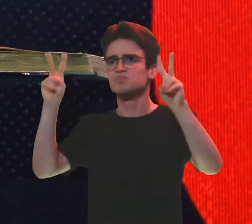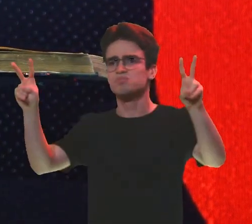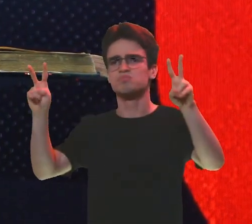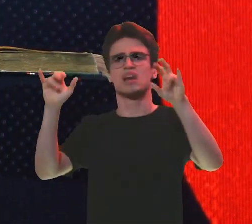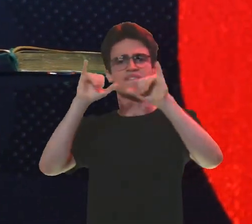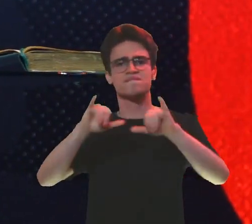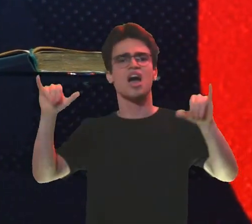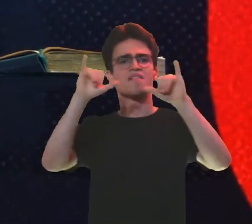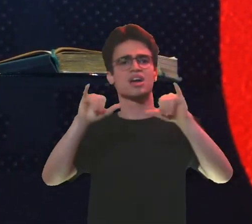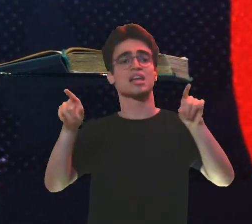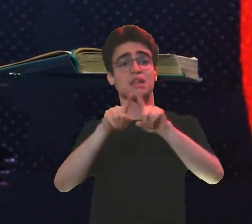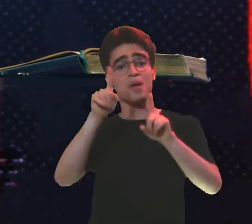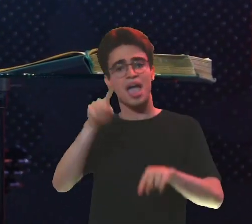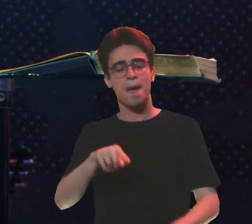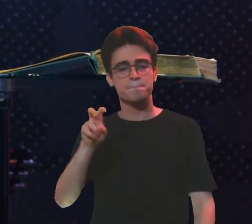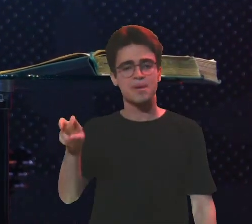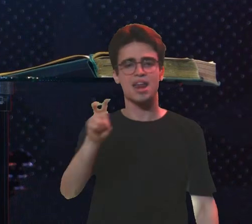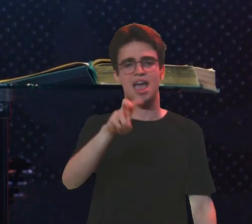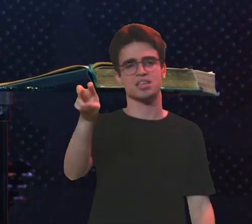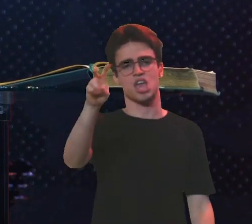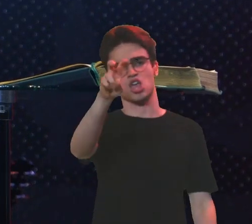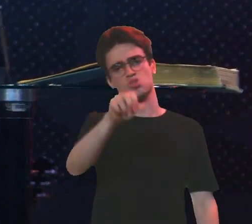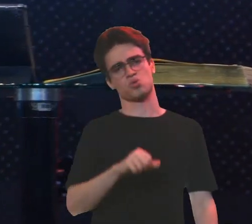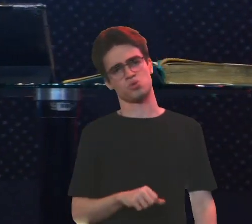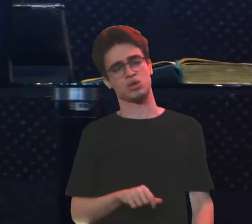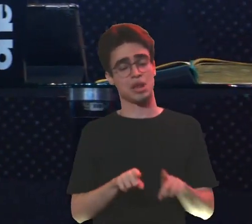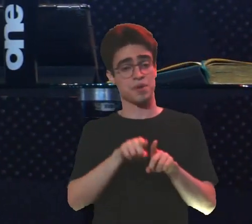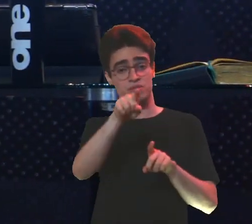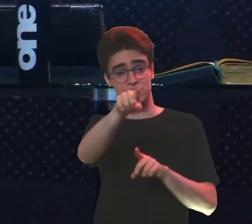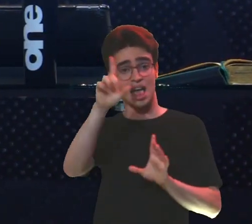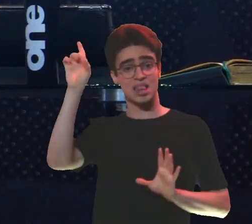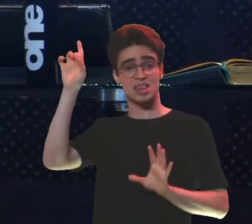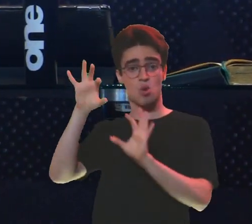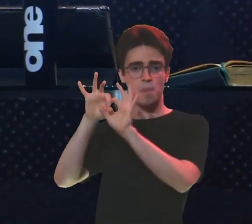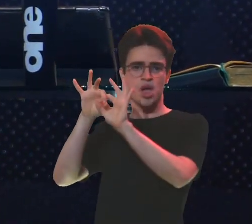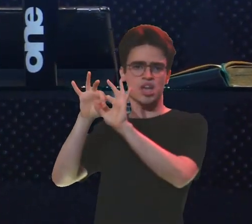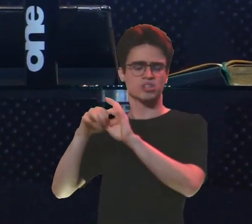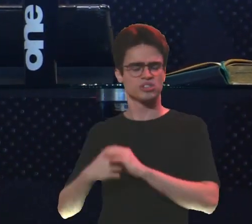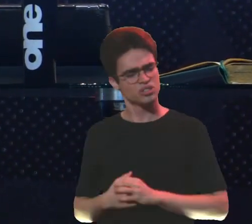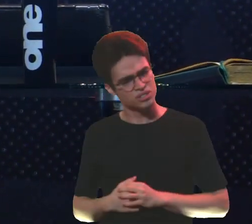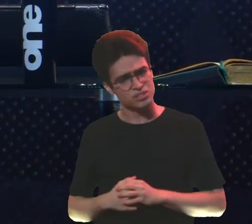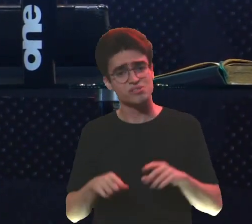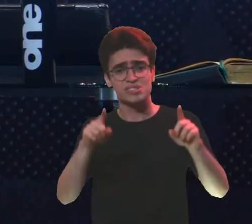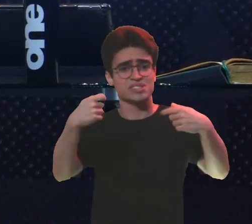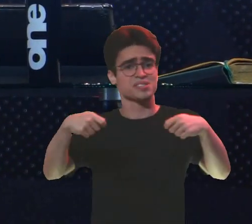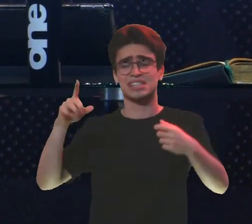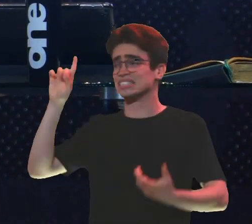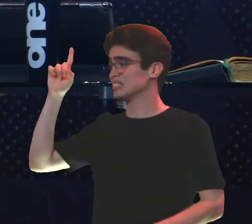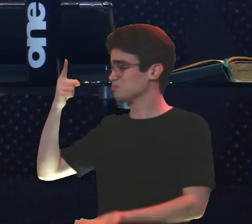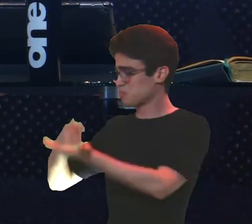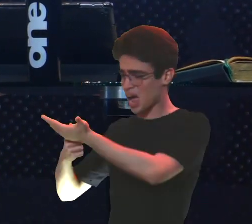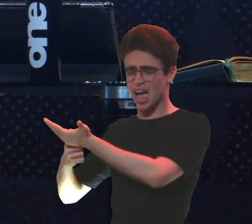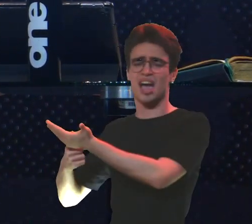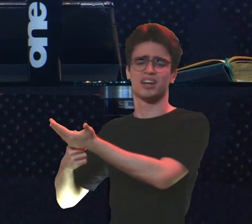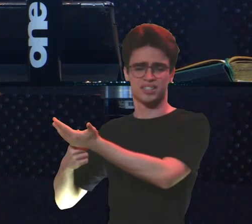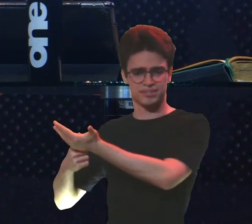testemunha. E você faz isso através de um compromisso com Ele. Você precisa ter compromisso com